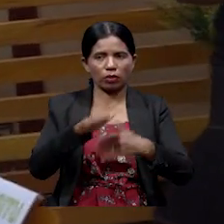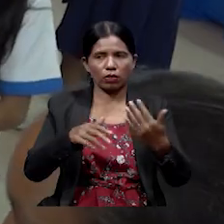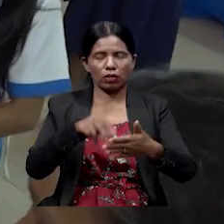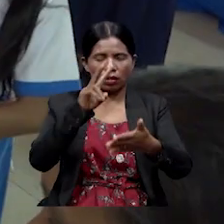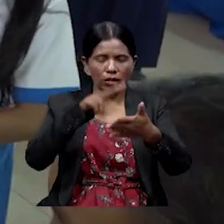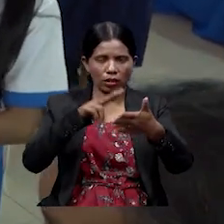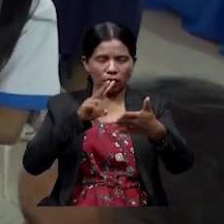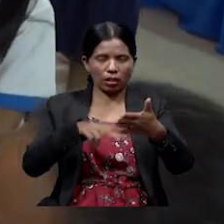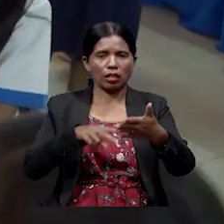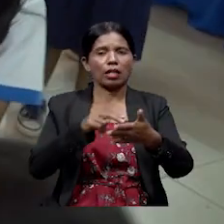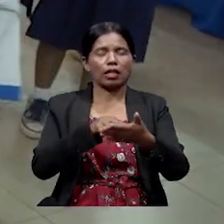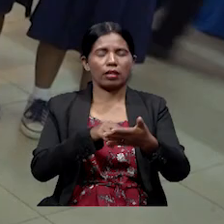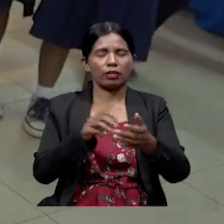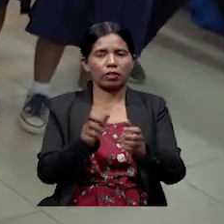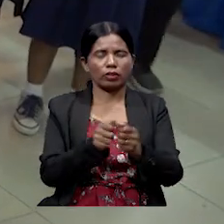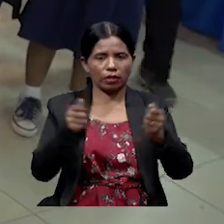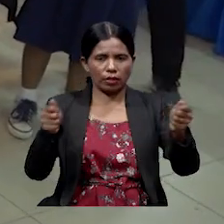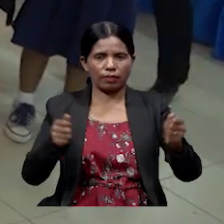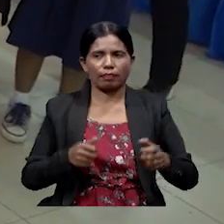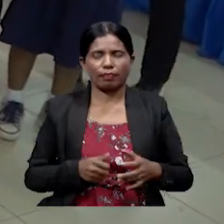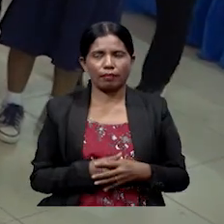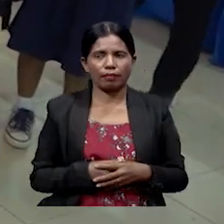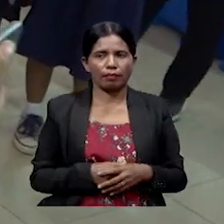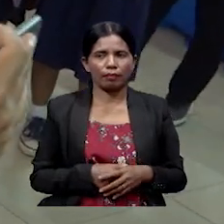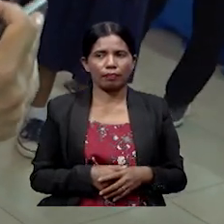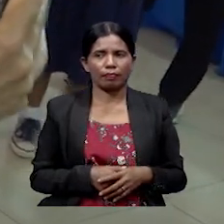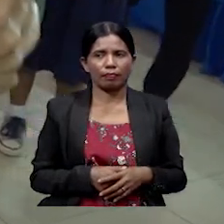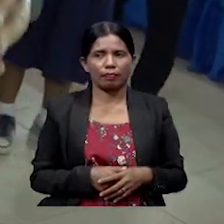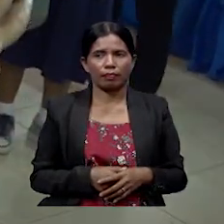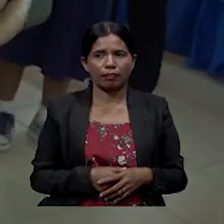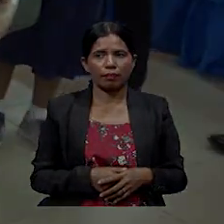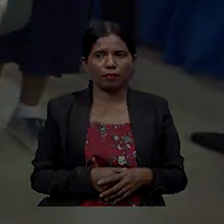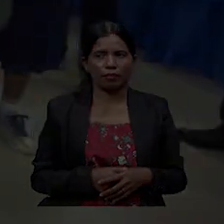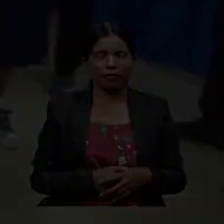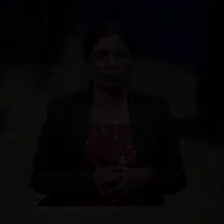Jornal Nasional Diario. Jimmy Fernandez, Juvel da Costa, GMN.